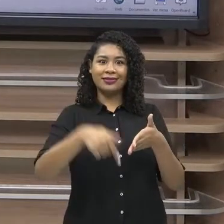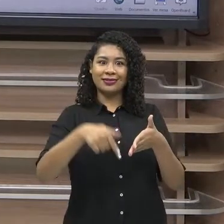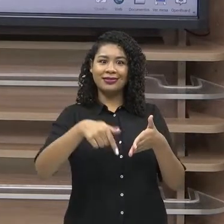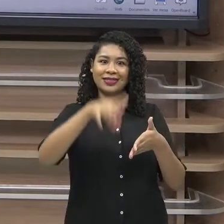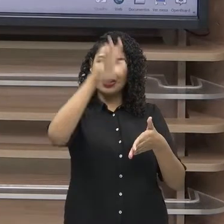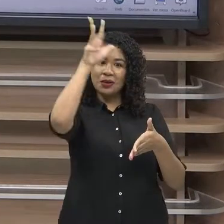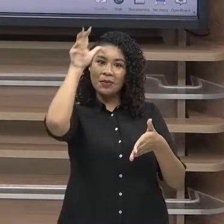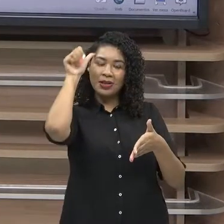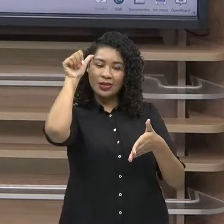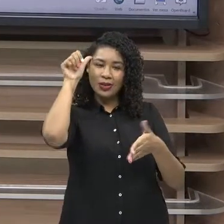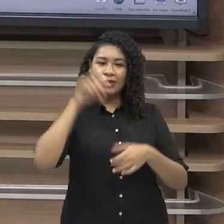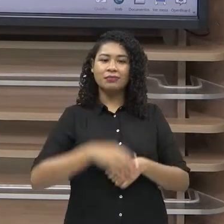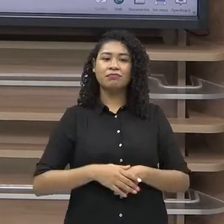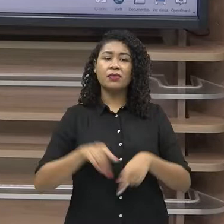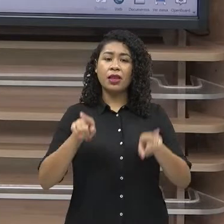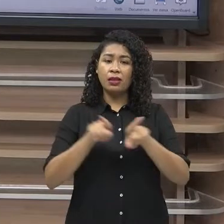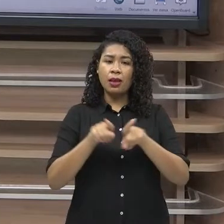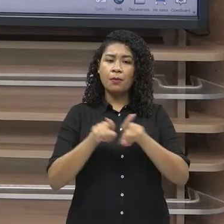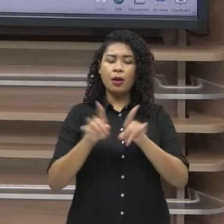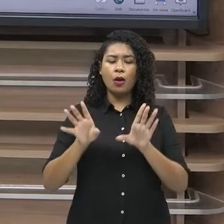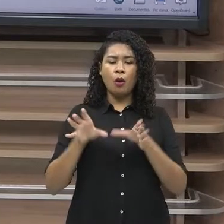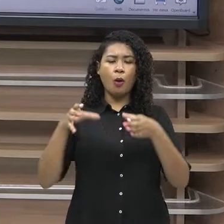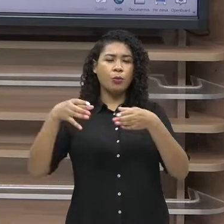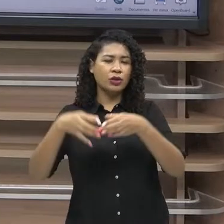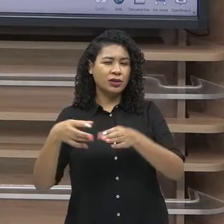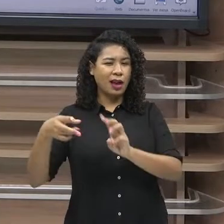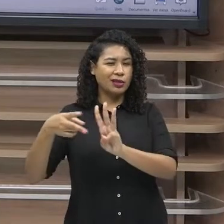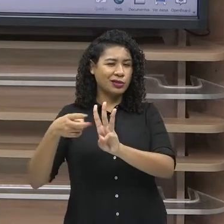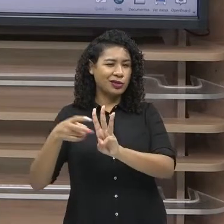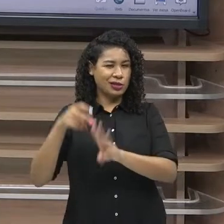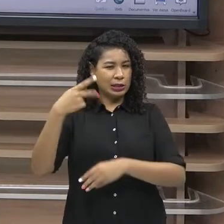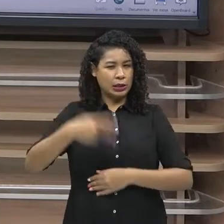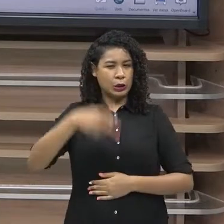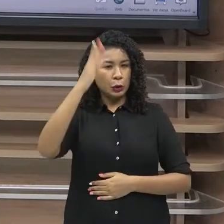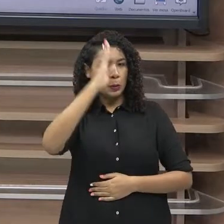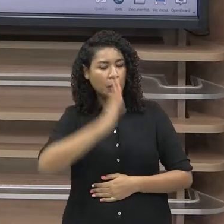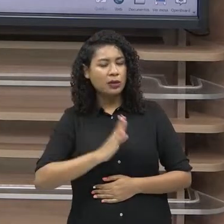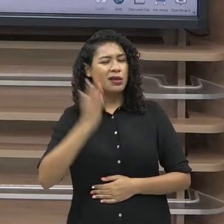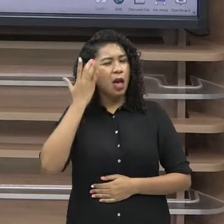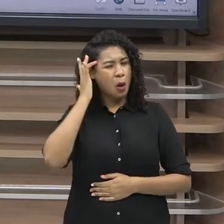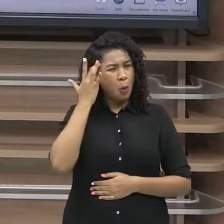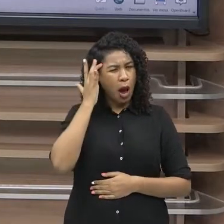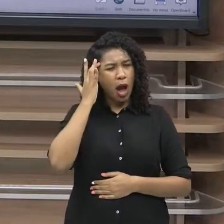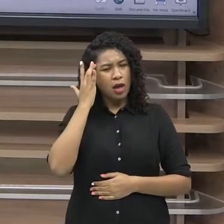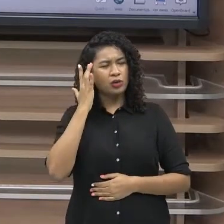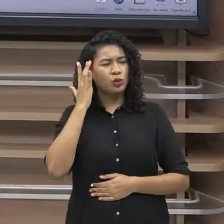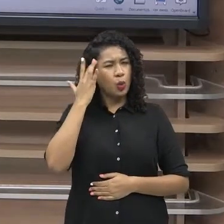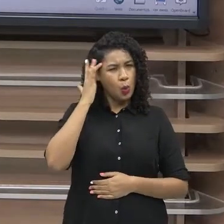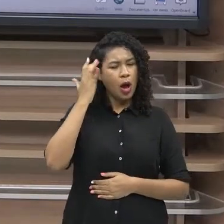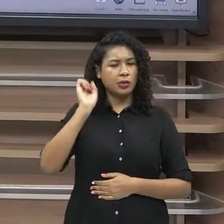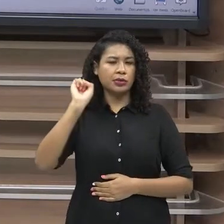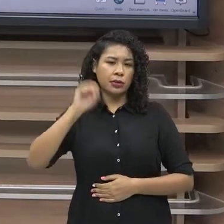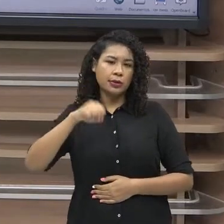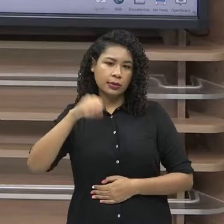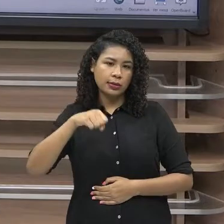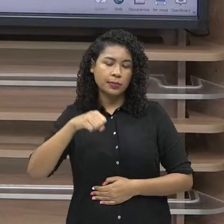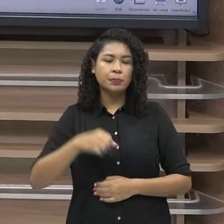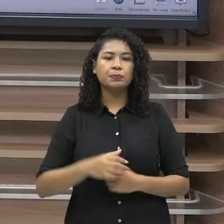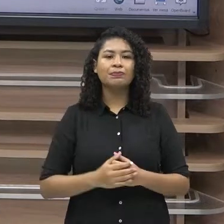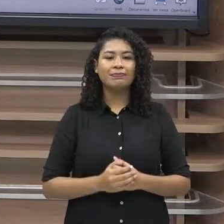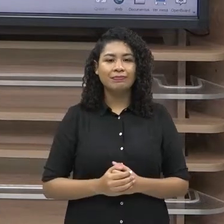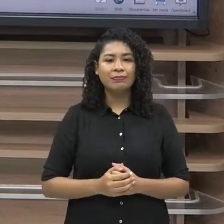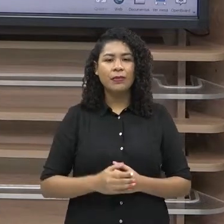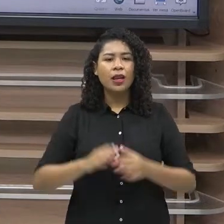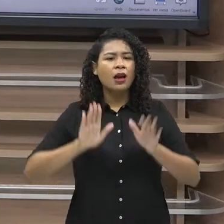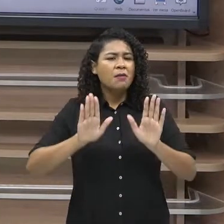maior número de comunidades indígenas do Brasil. Eu não posso falar com muita segurança, mas com certeza sim, né? Mas por que eu